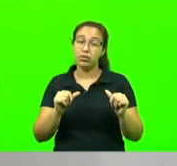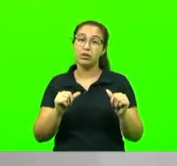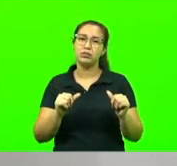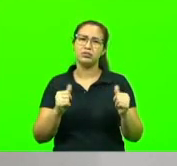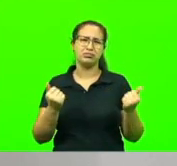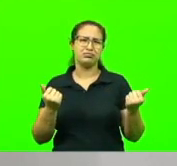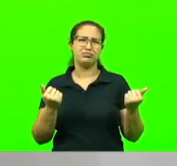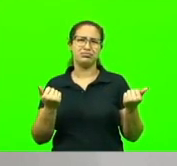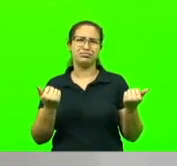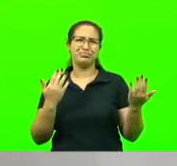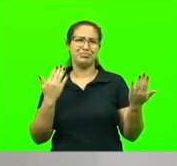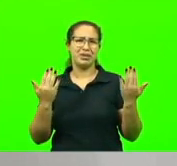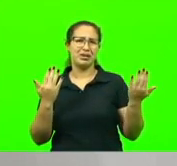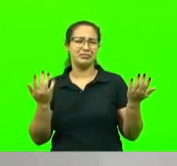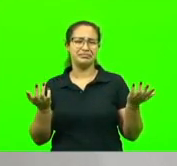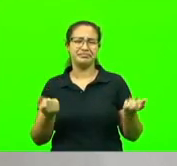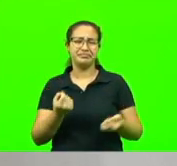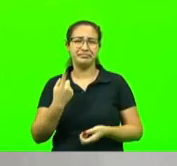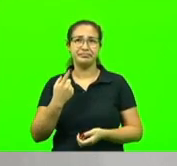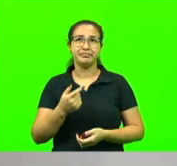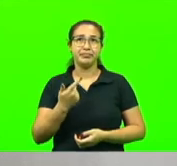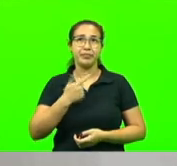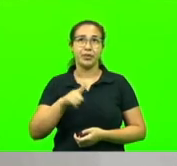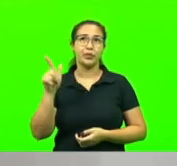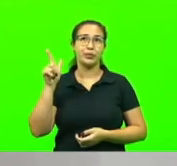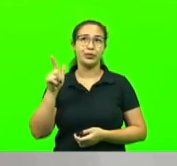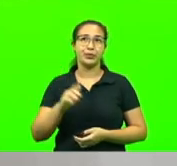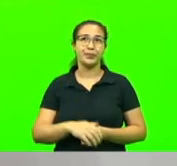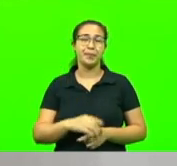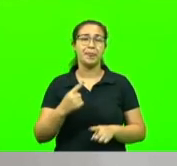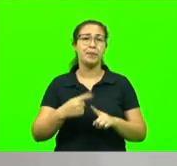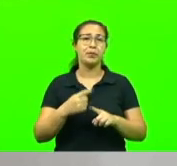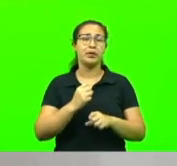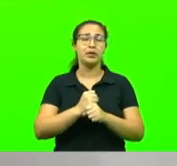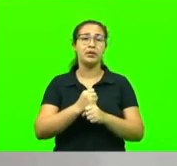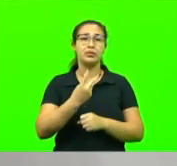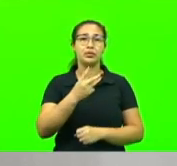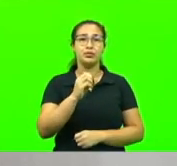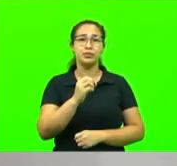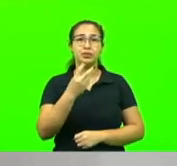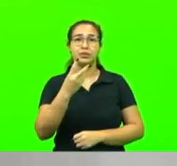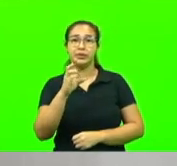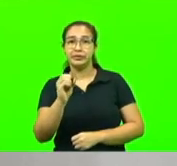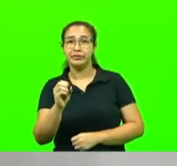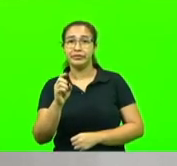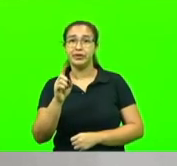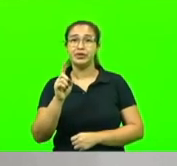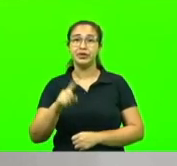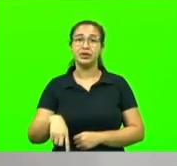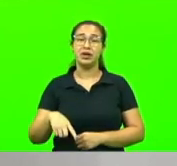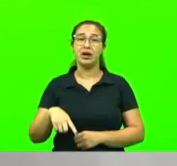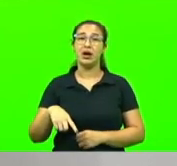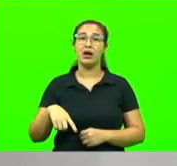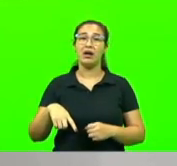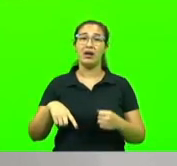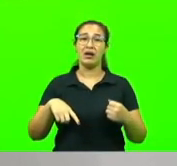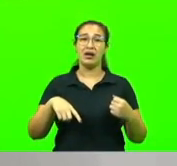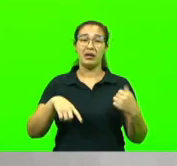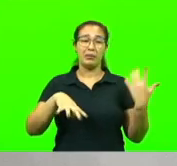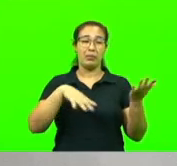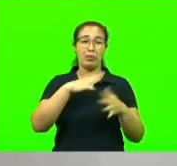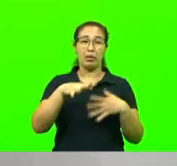Paradoxo. Outro. Por que em 2020 colapsou o SUS